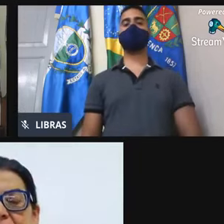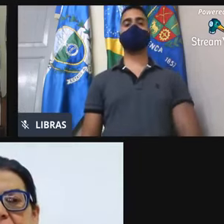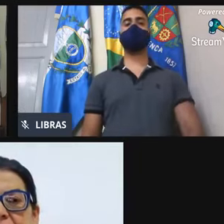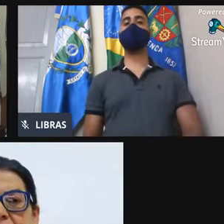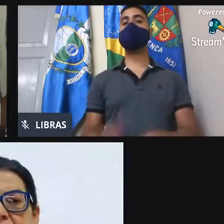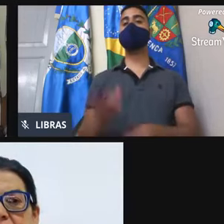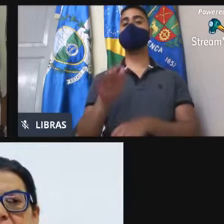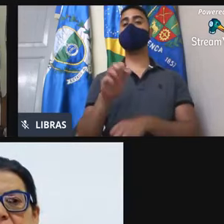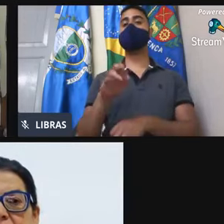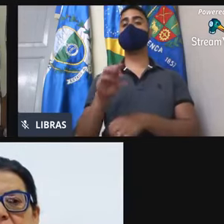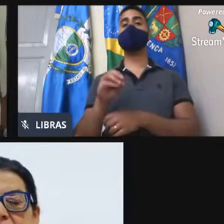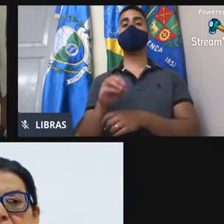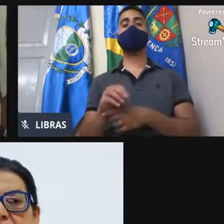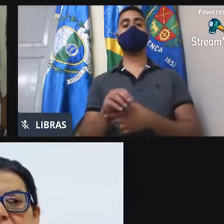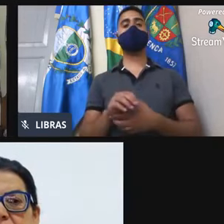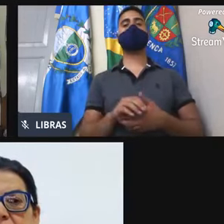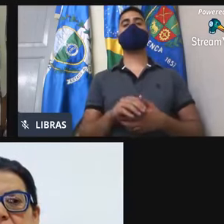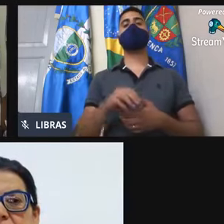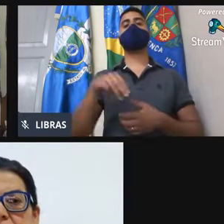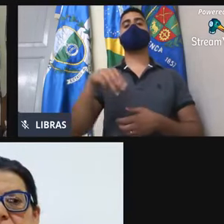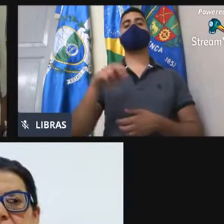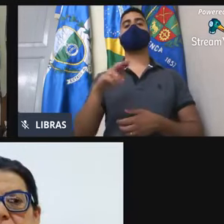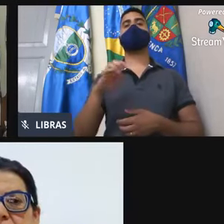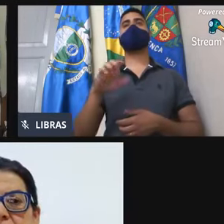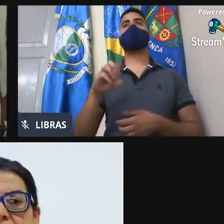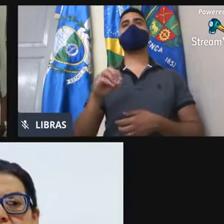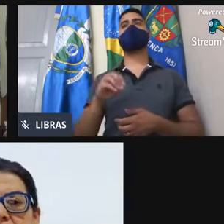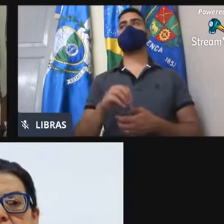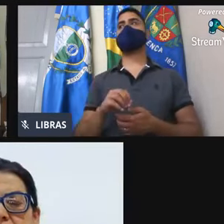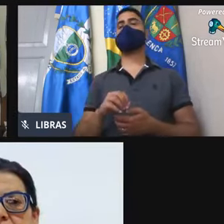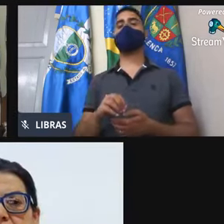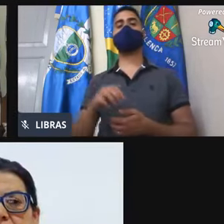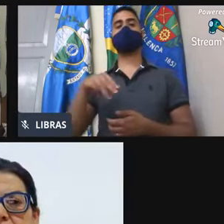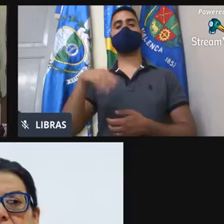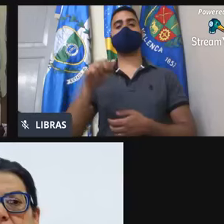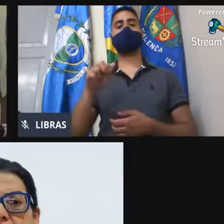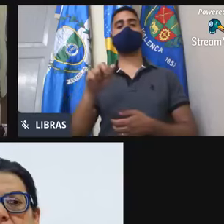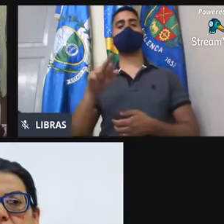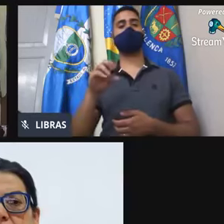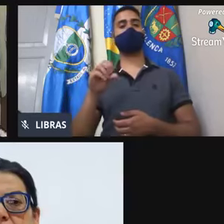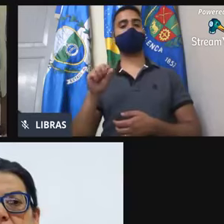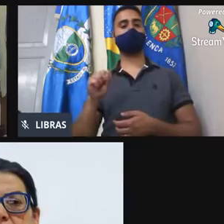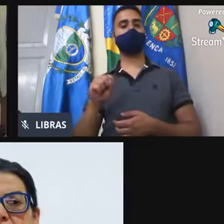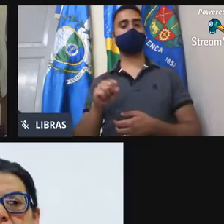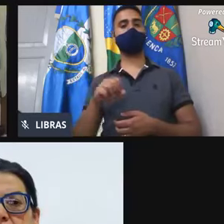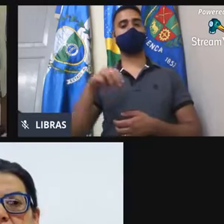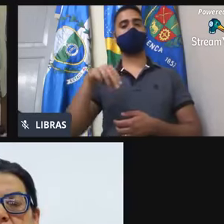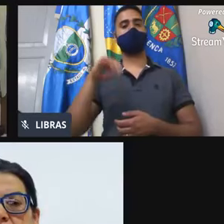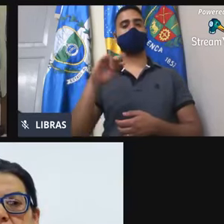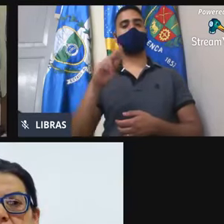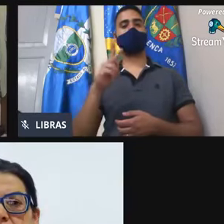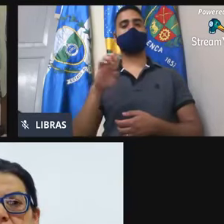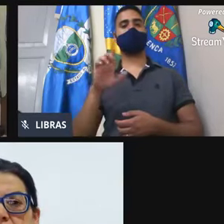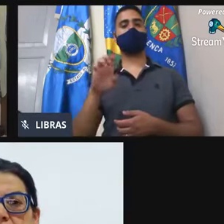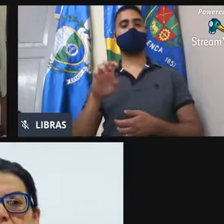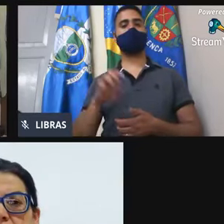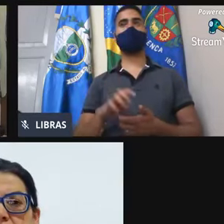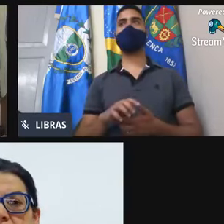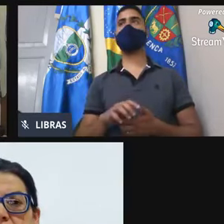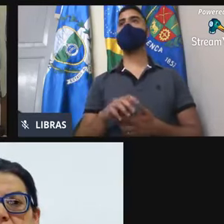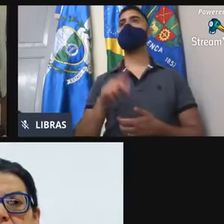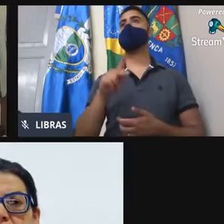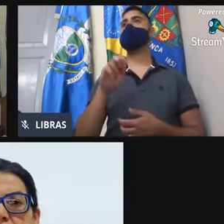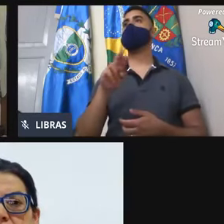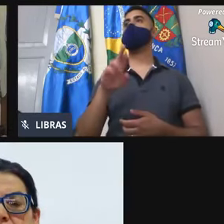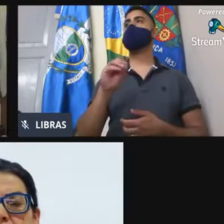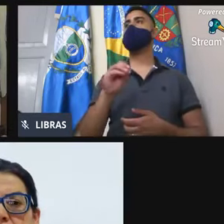presente. Antônio Piri Jorge, Marcelo Moreira, Marco da Silva Marques, Michele Vieira Cabral, Paulo